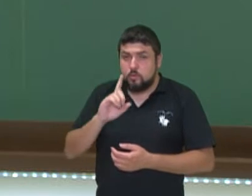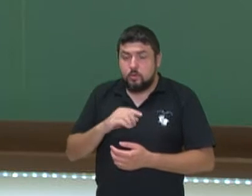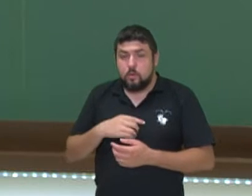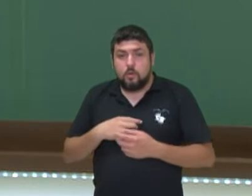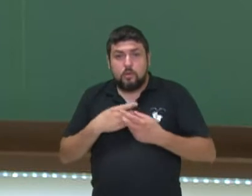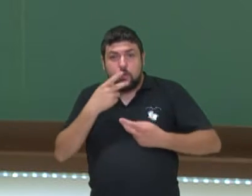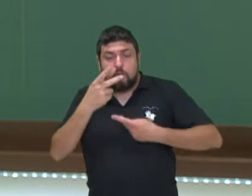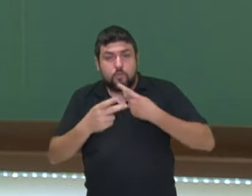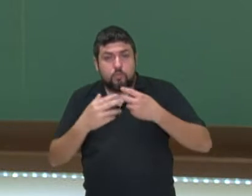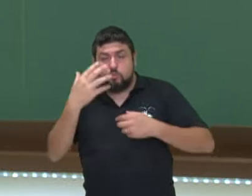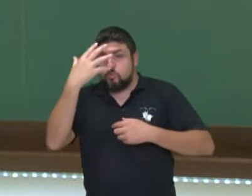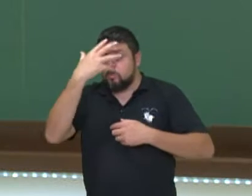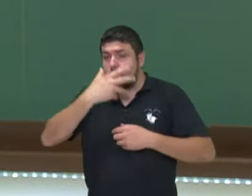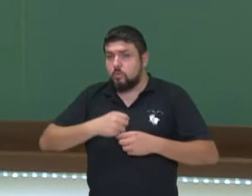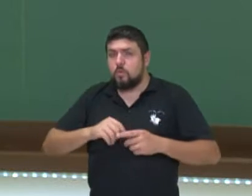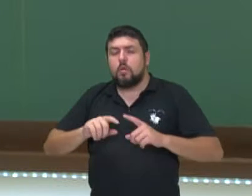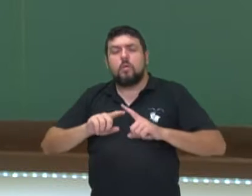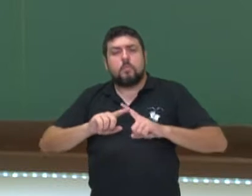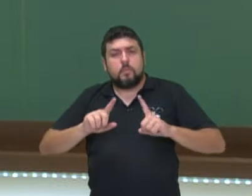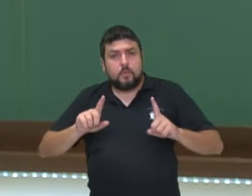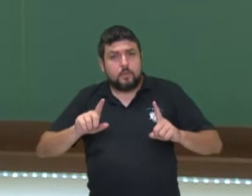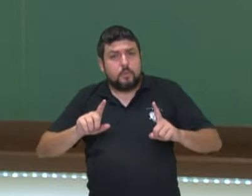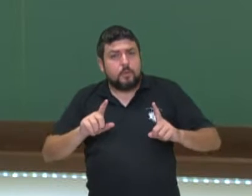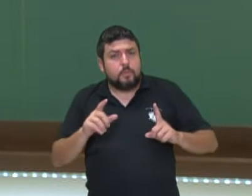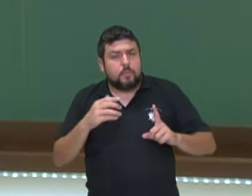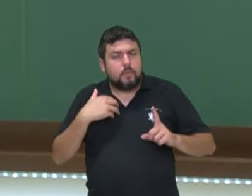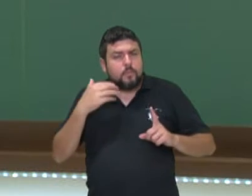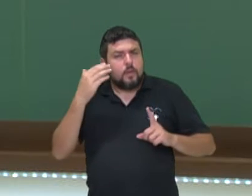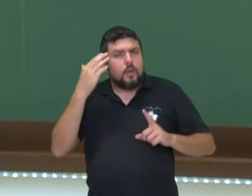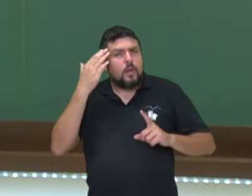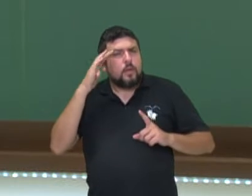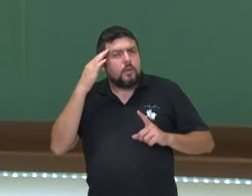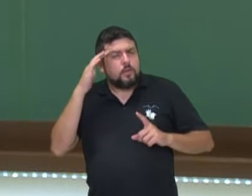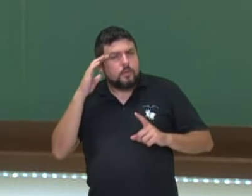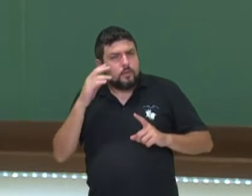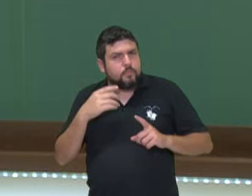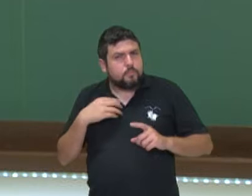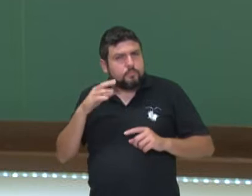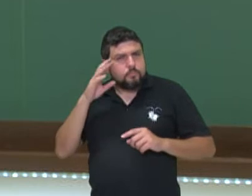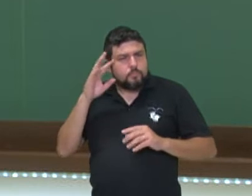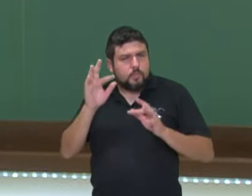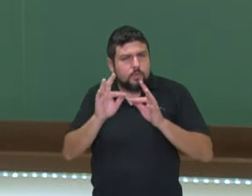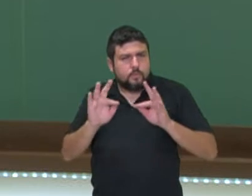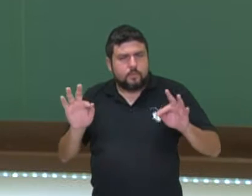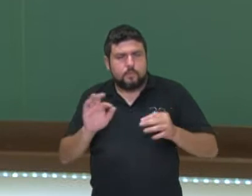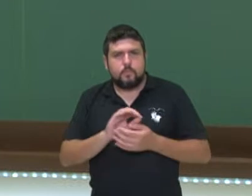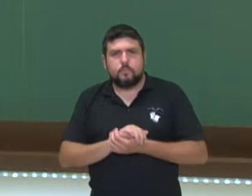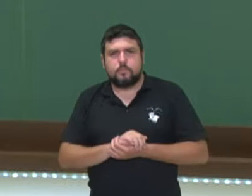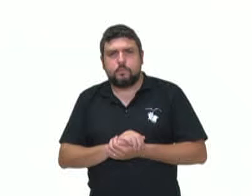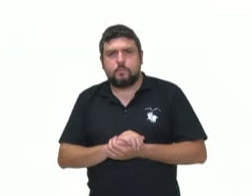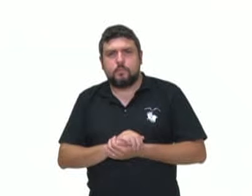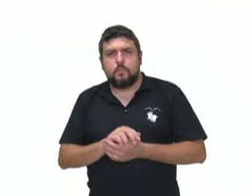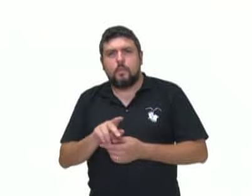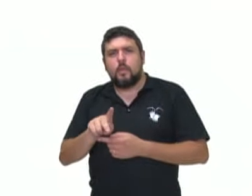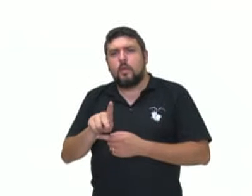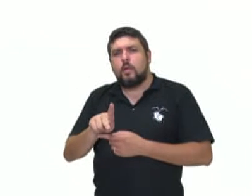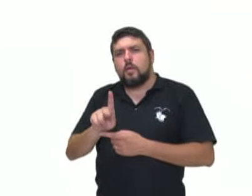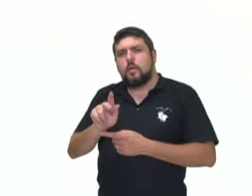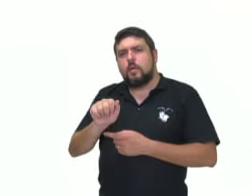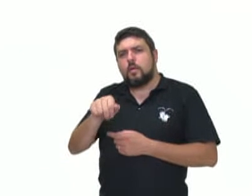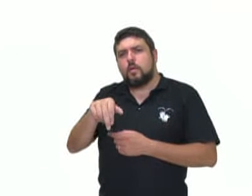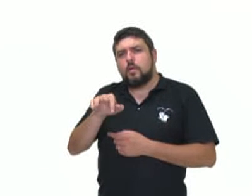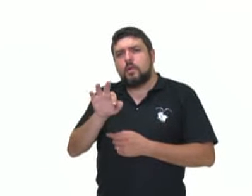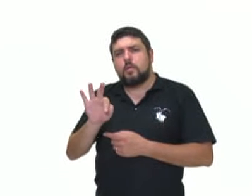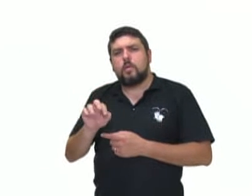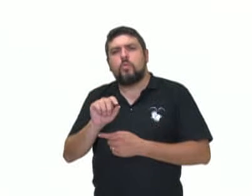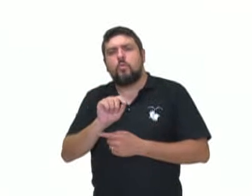bonito, mas vamos tentar entender melhor essa ideia de Kant aqui. Quando Kant fala isso, ele está simplesmente se referindo